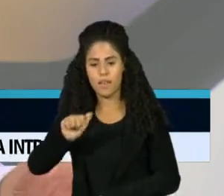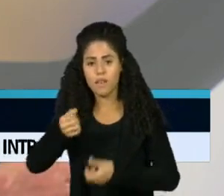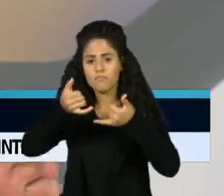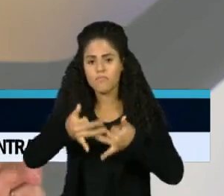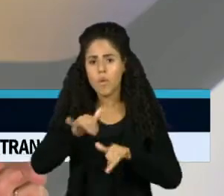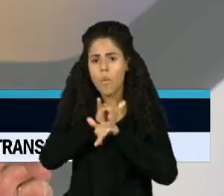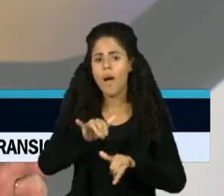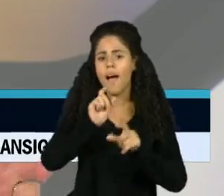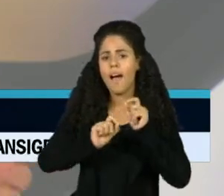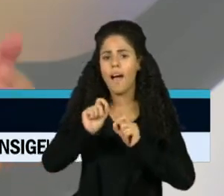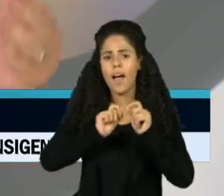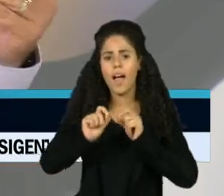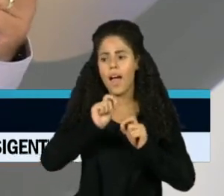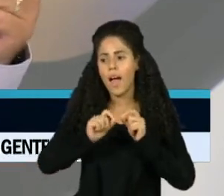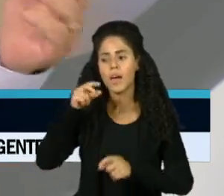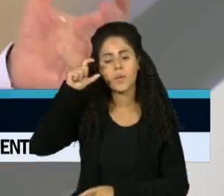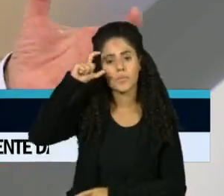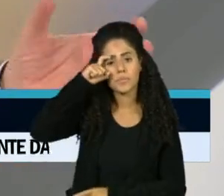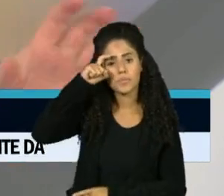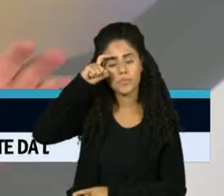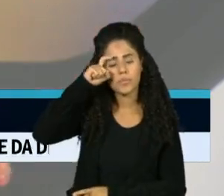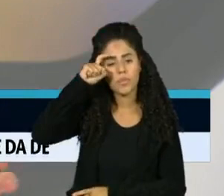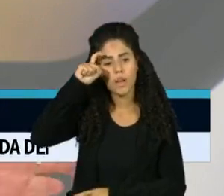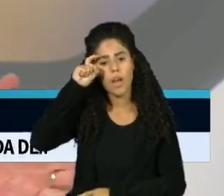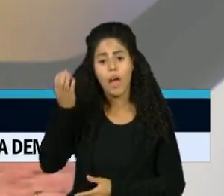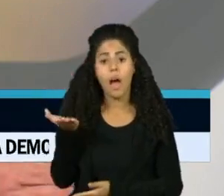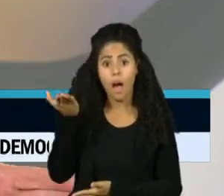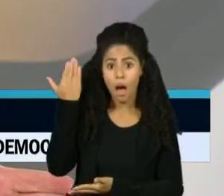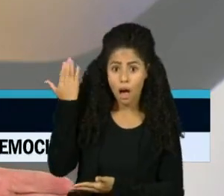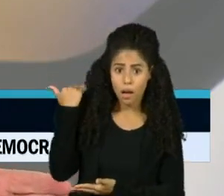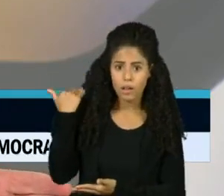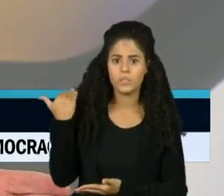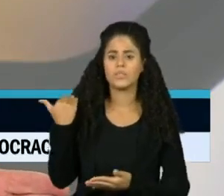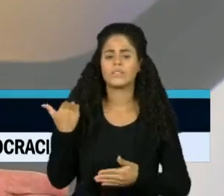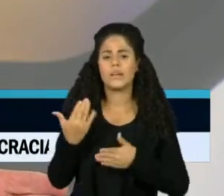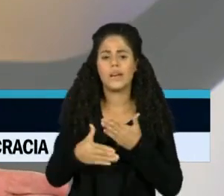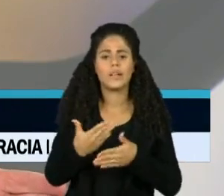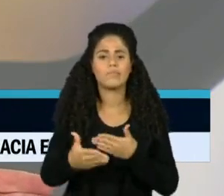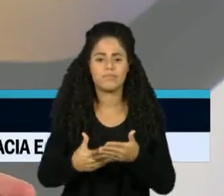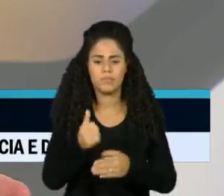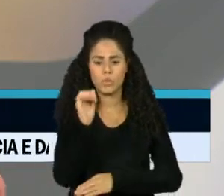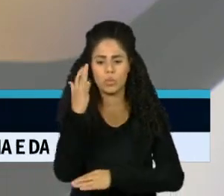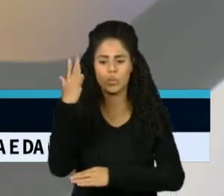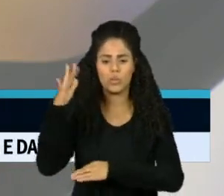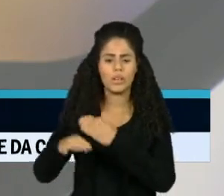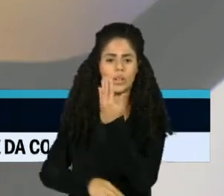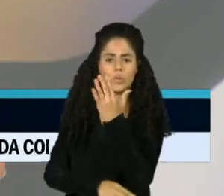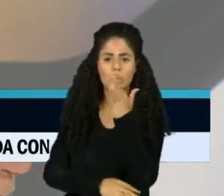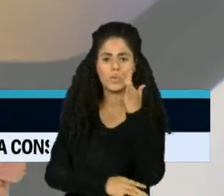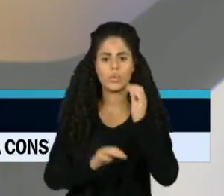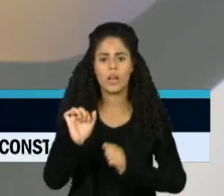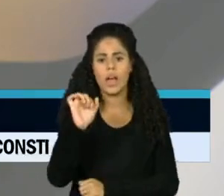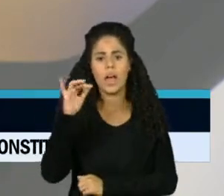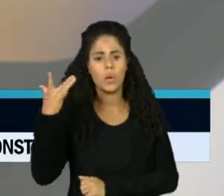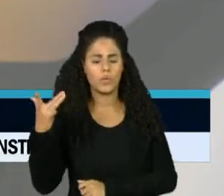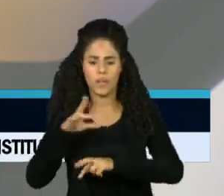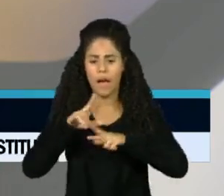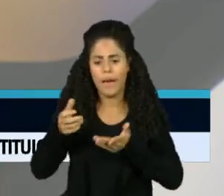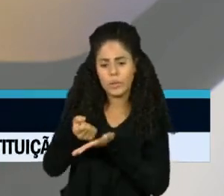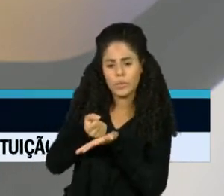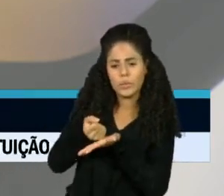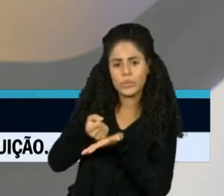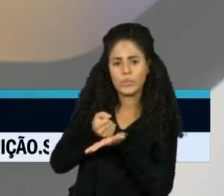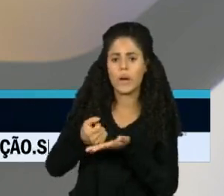porque a ideia antigamente era de um apelo à natureza, né? Da Big Pharma, coisas que não